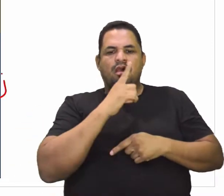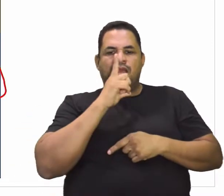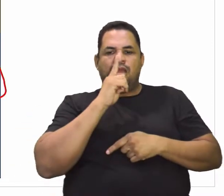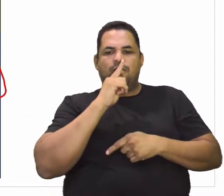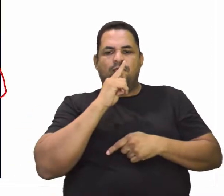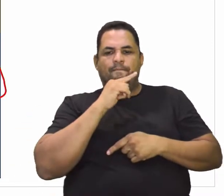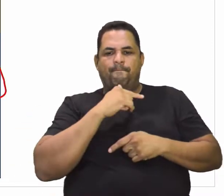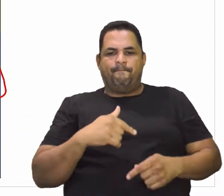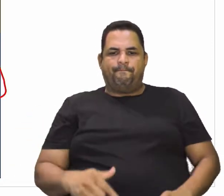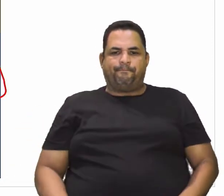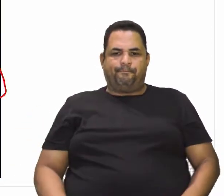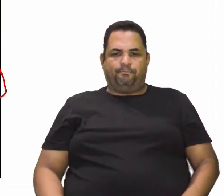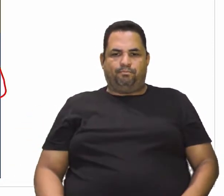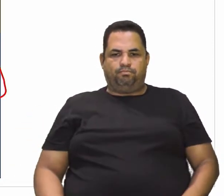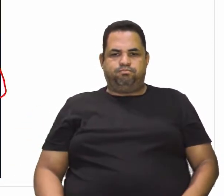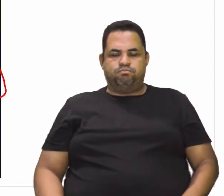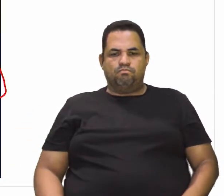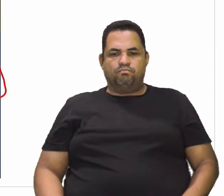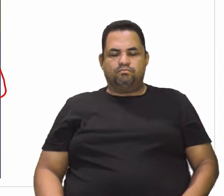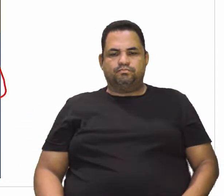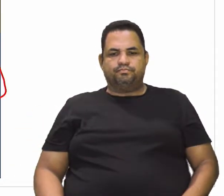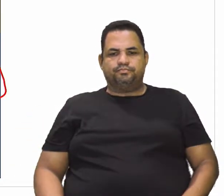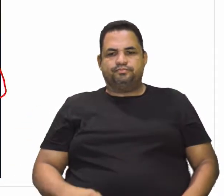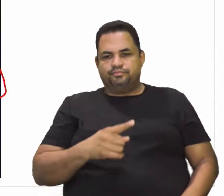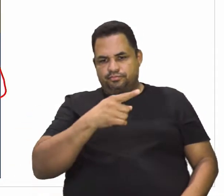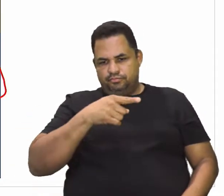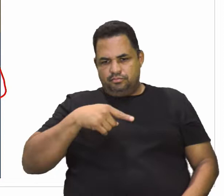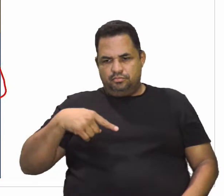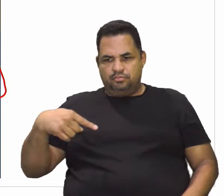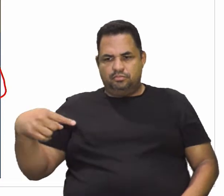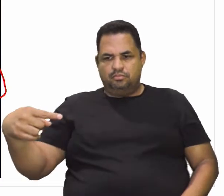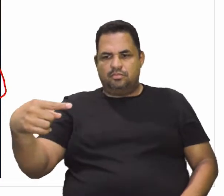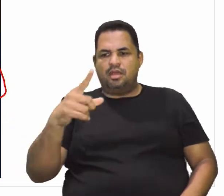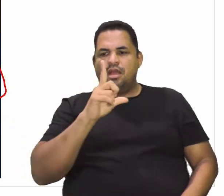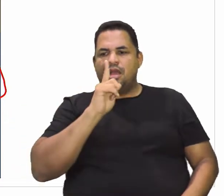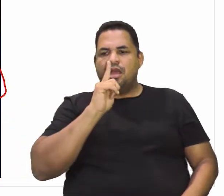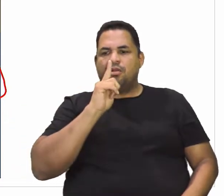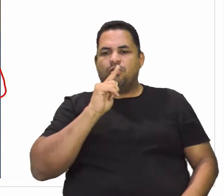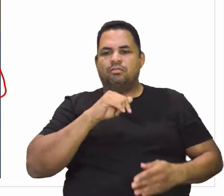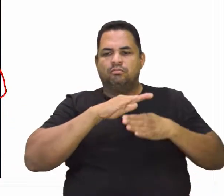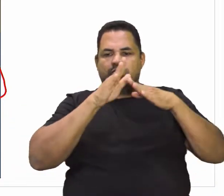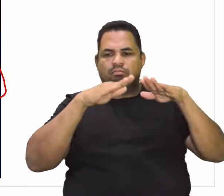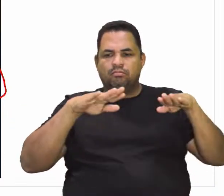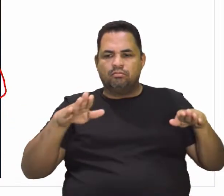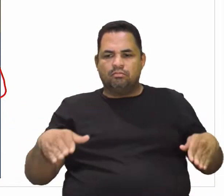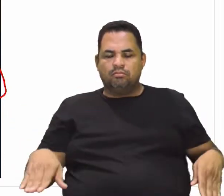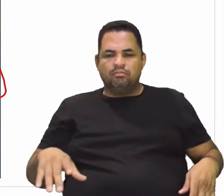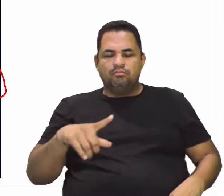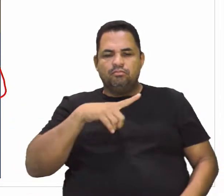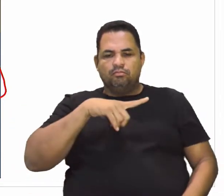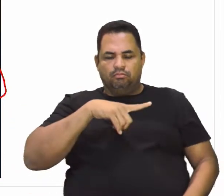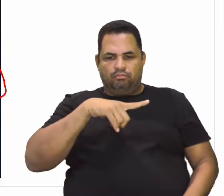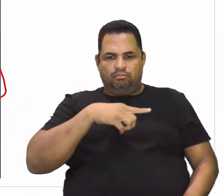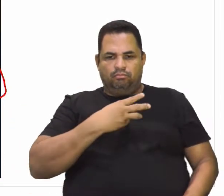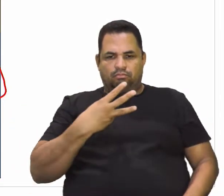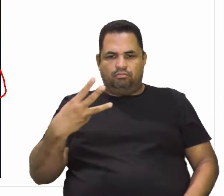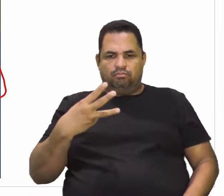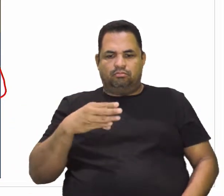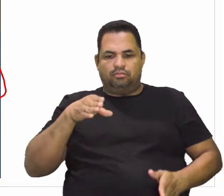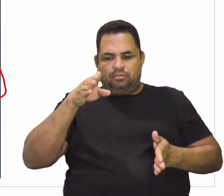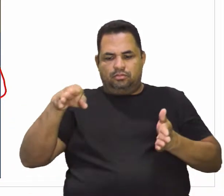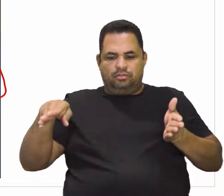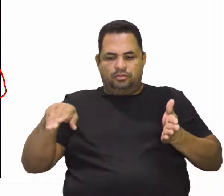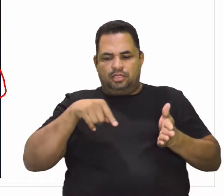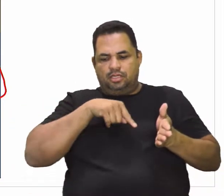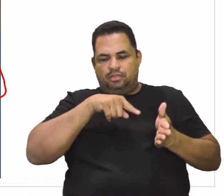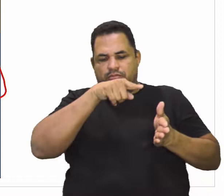por aqui, por aqui e por aqui, ok? Ela tem os seus 3 lados cercados de